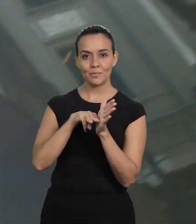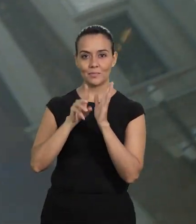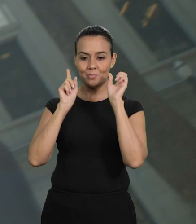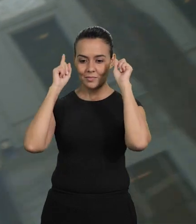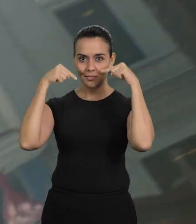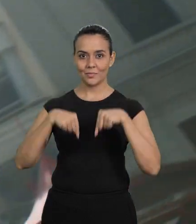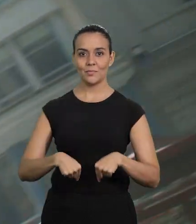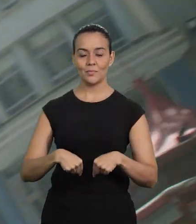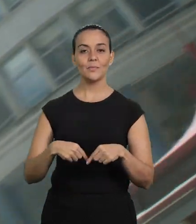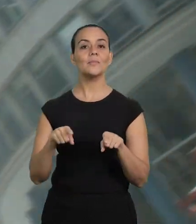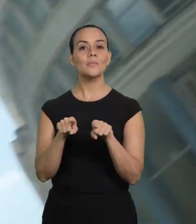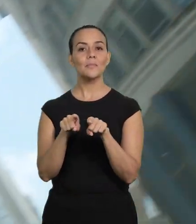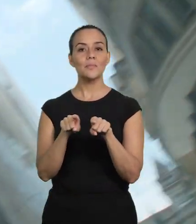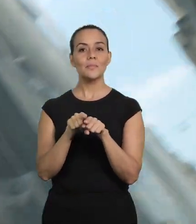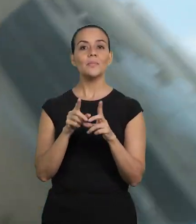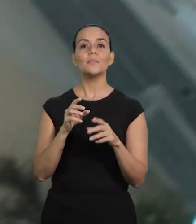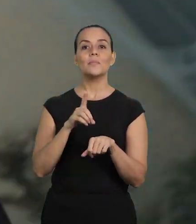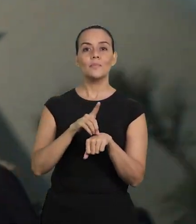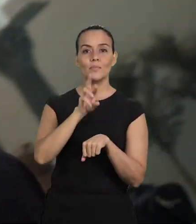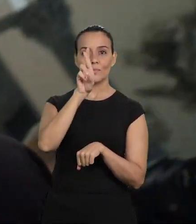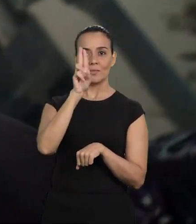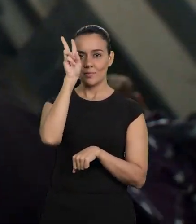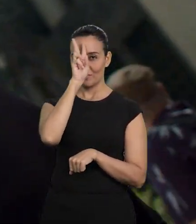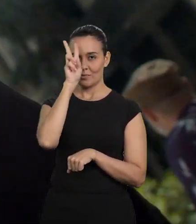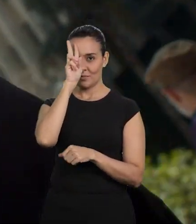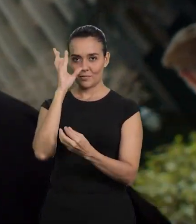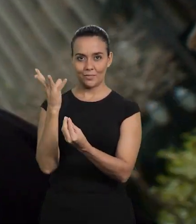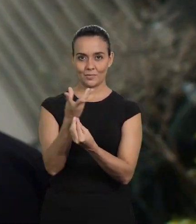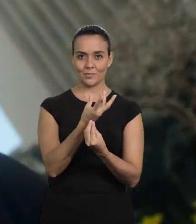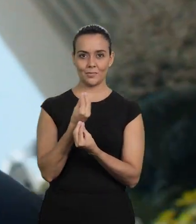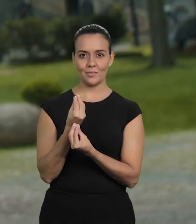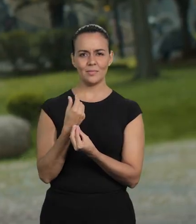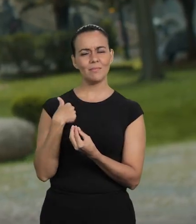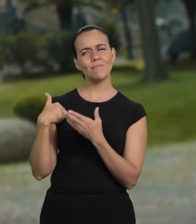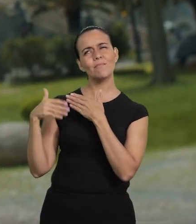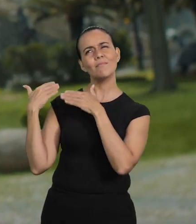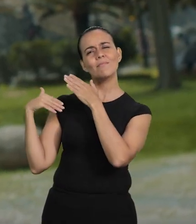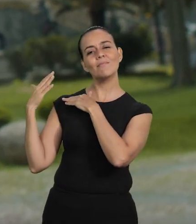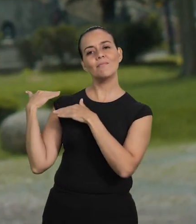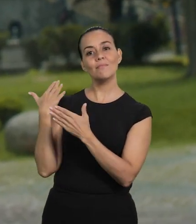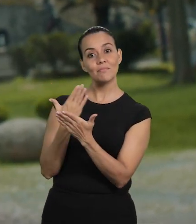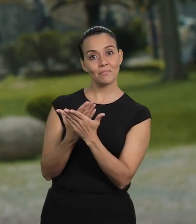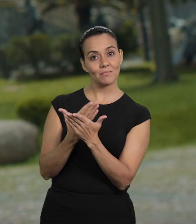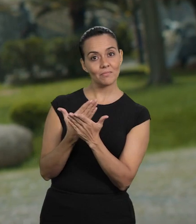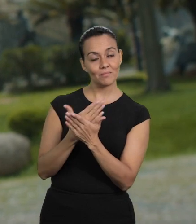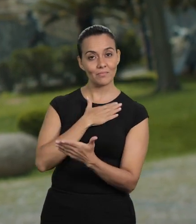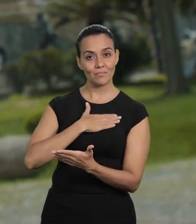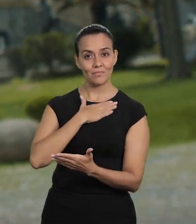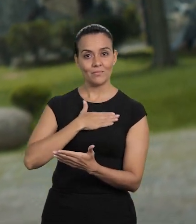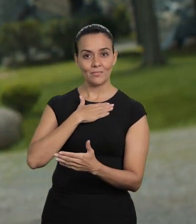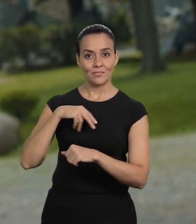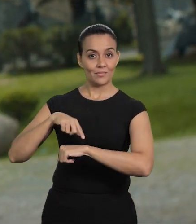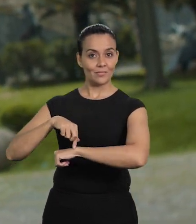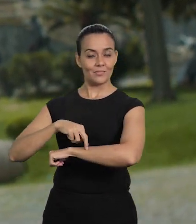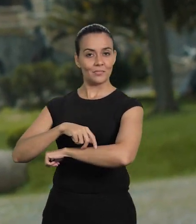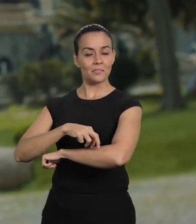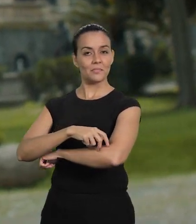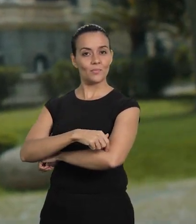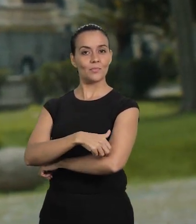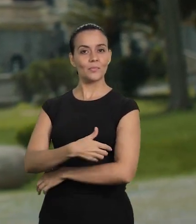em História da Arte. Sempre estudei moda desde a graduação e isso fez com que eu